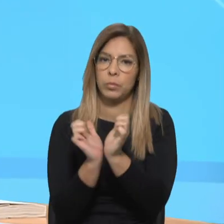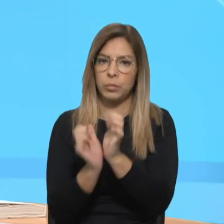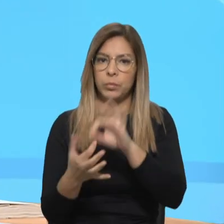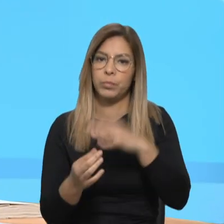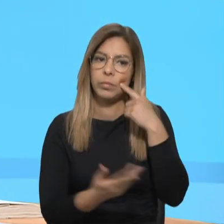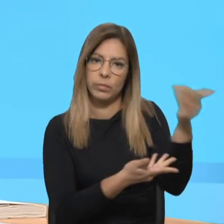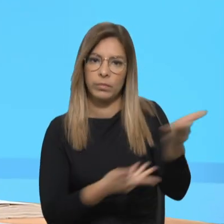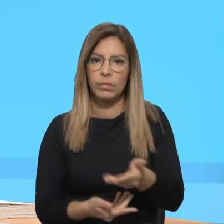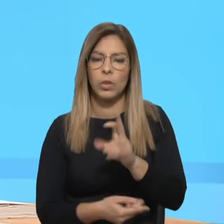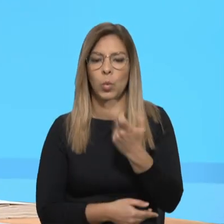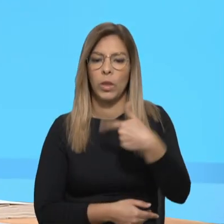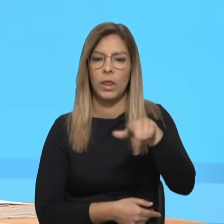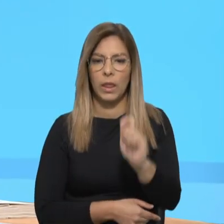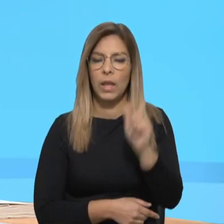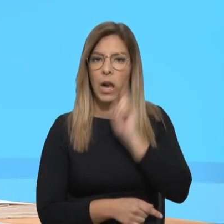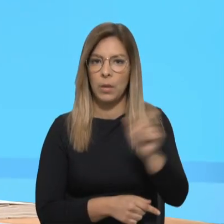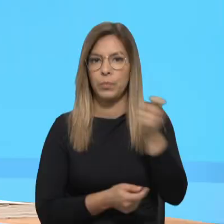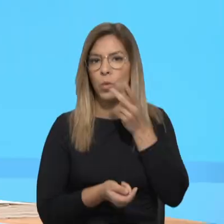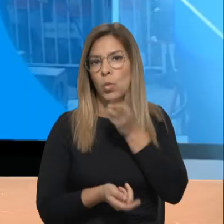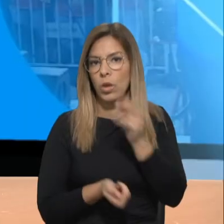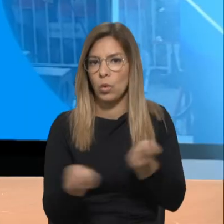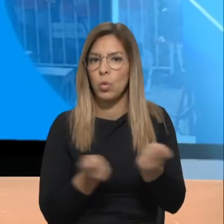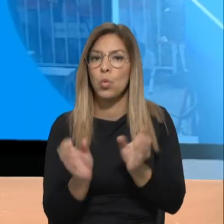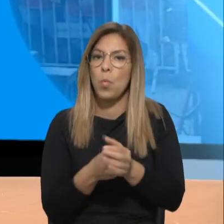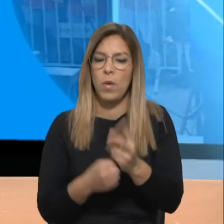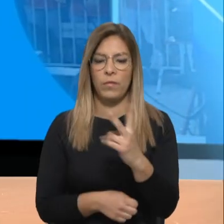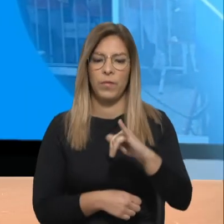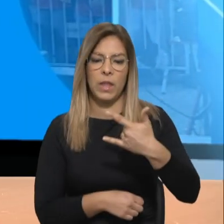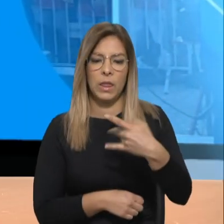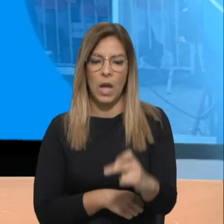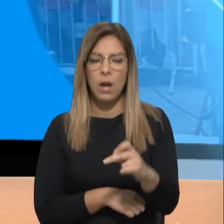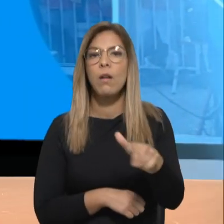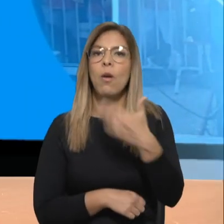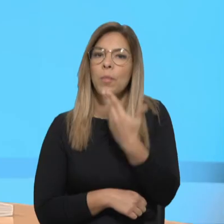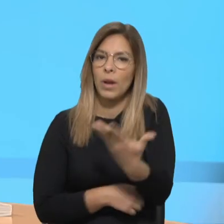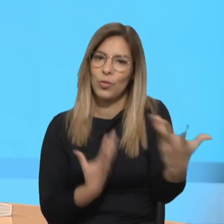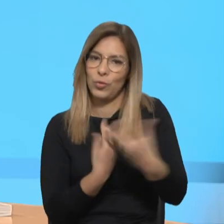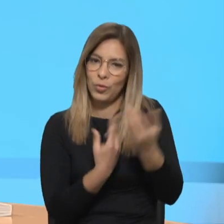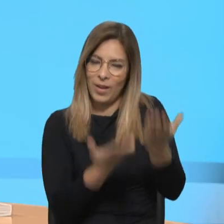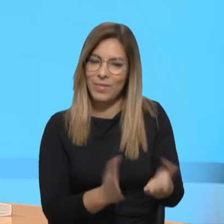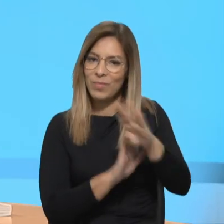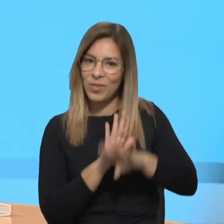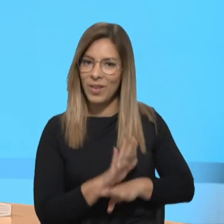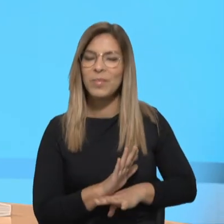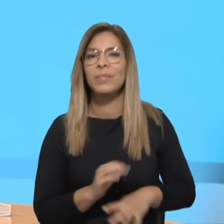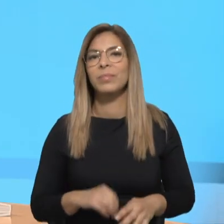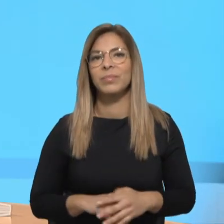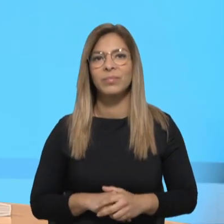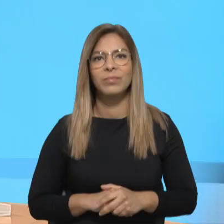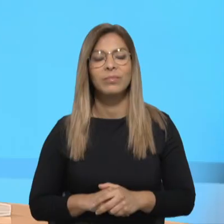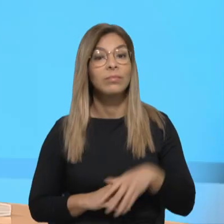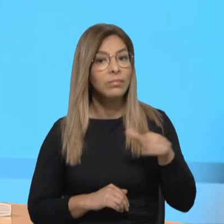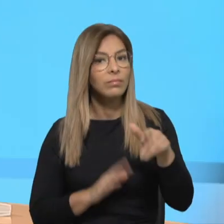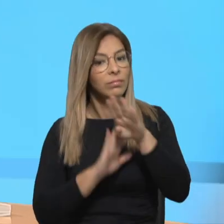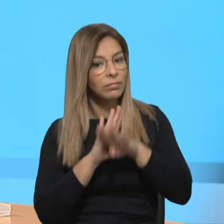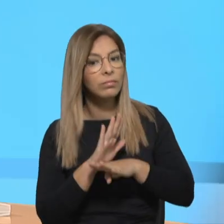hoje, Ruth Agulhas, coordenadora do Grupo Vita. Cumprimento. Muito boa tarde. Obrigado por estar no programa Eclésia. E gravamos este